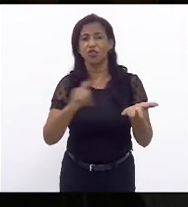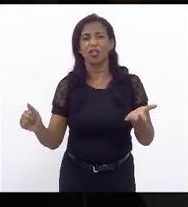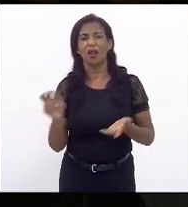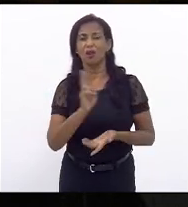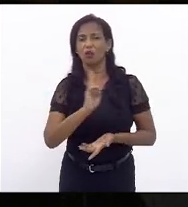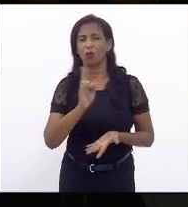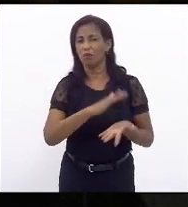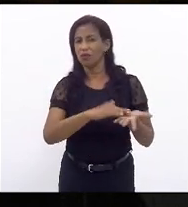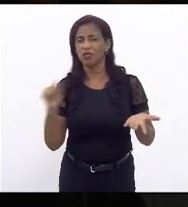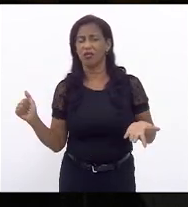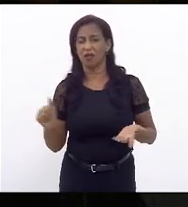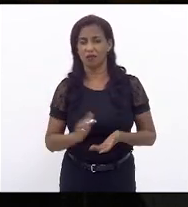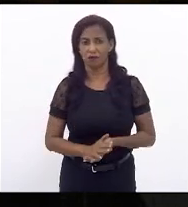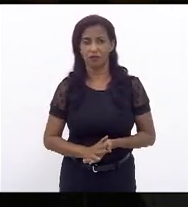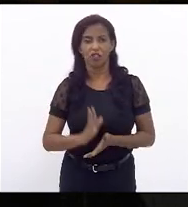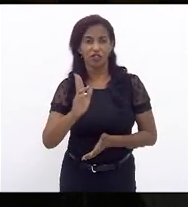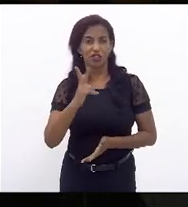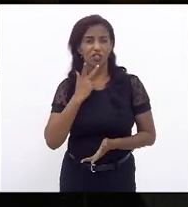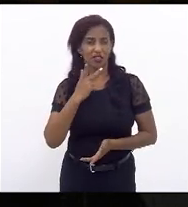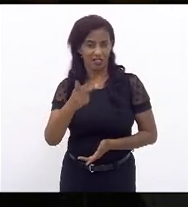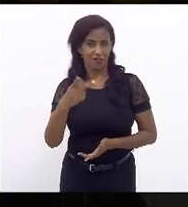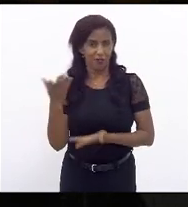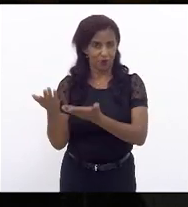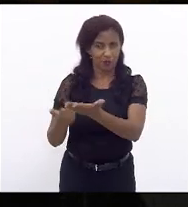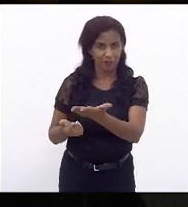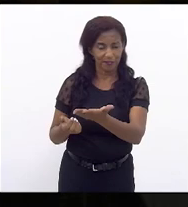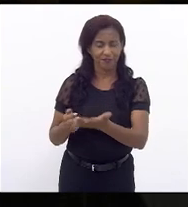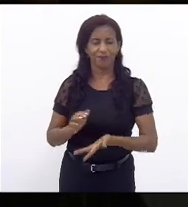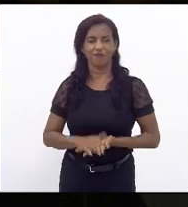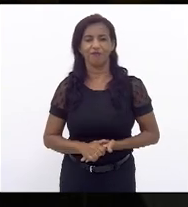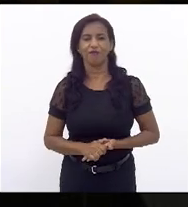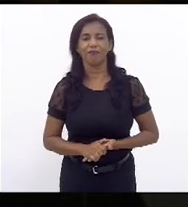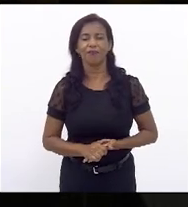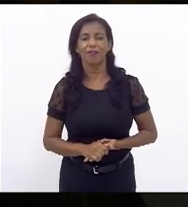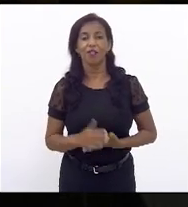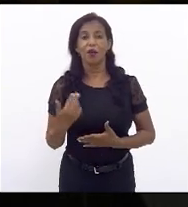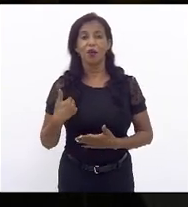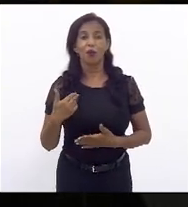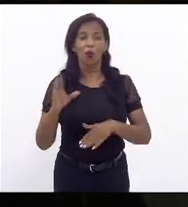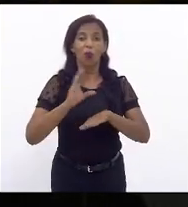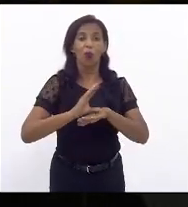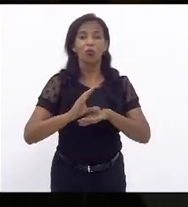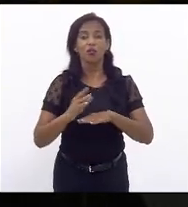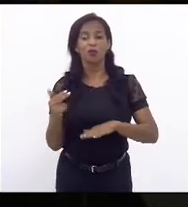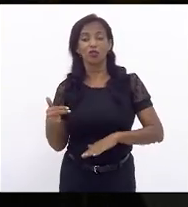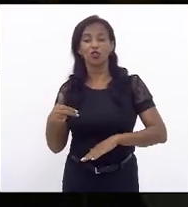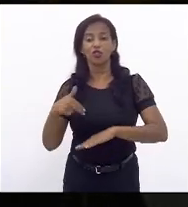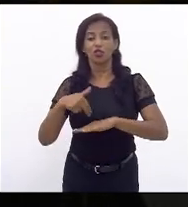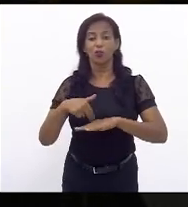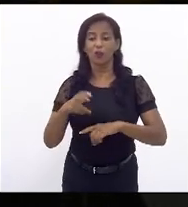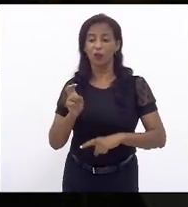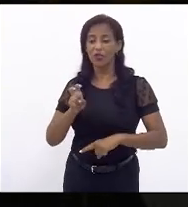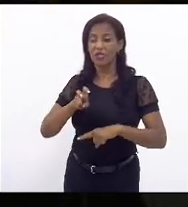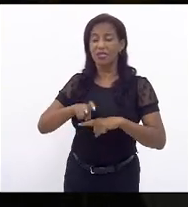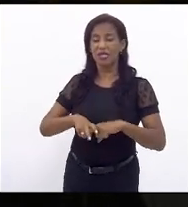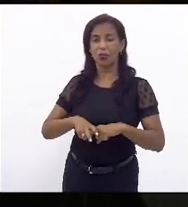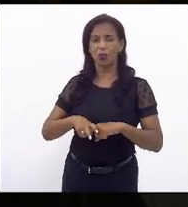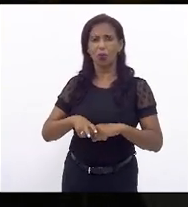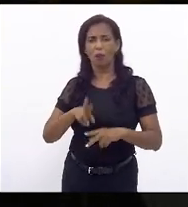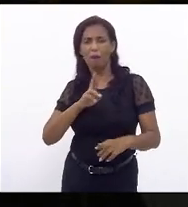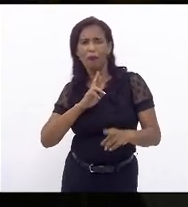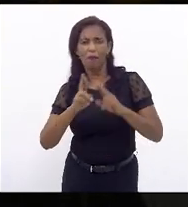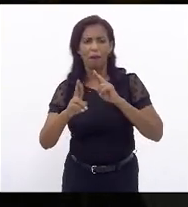dele, já que o senhor falou de prepotência. Porque chegou o conselheiro, sentou para ser